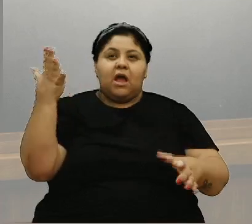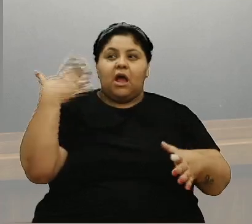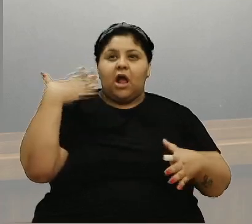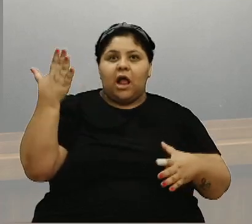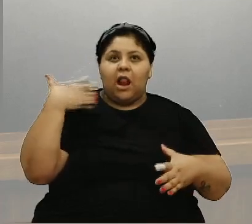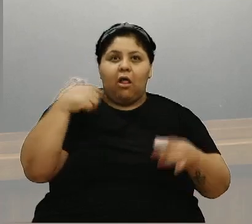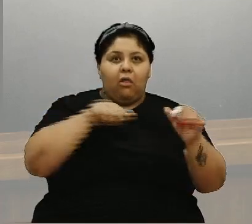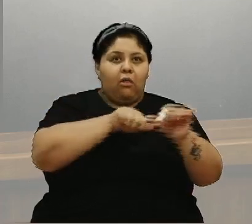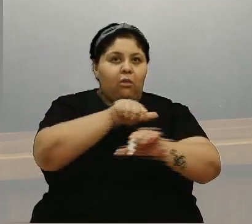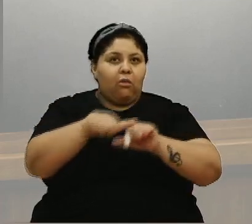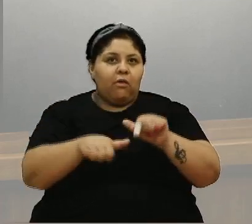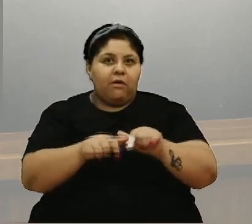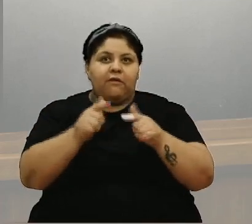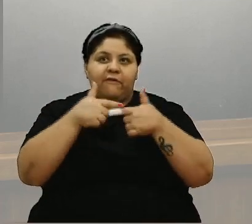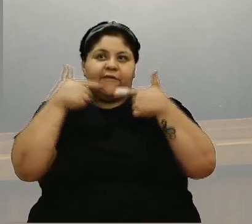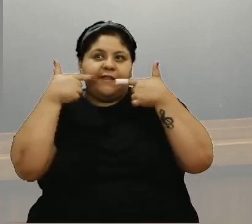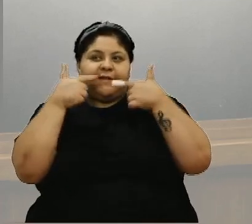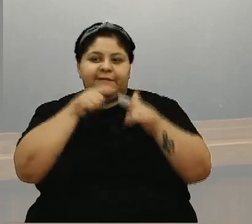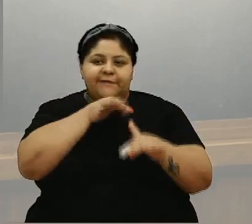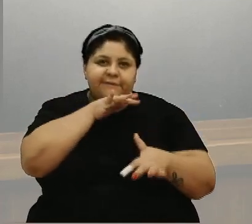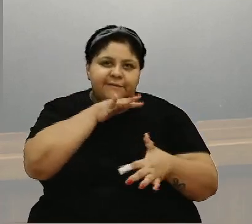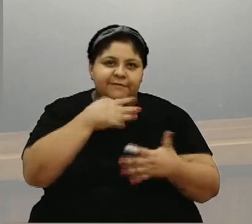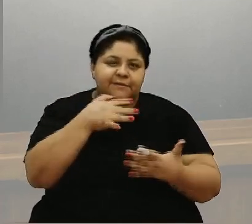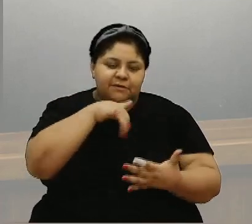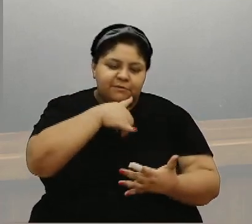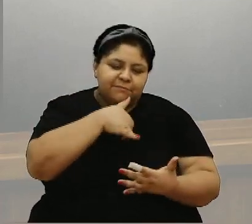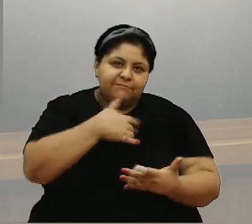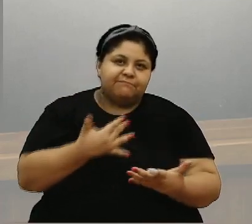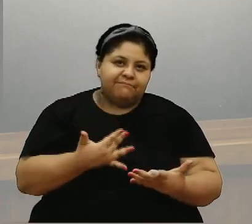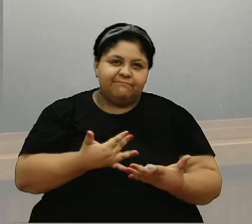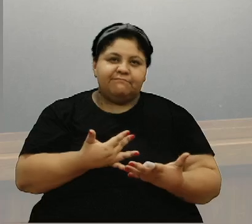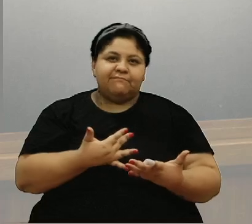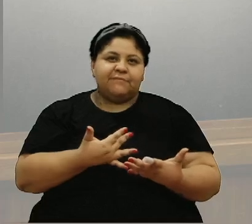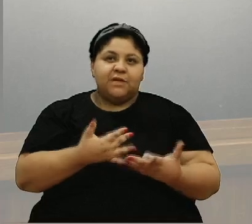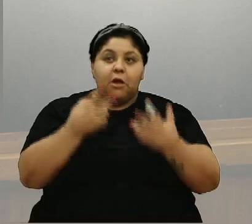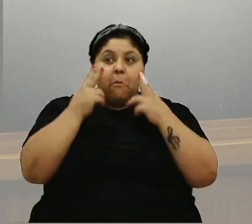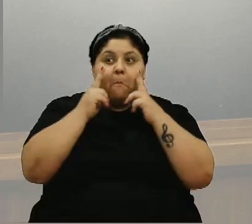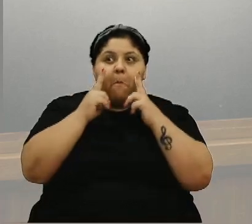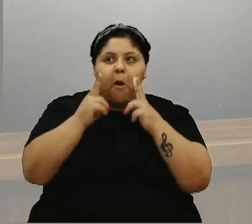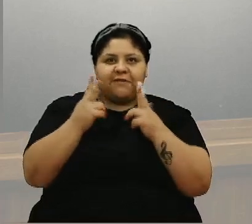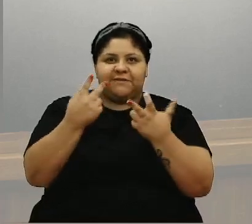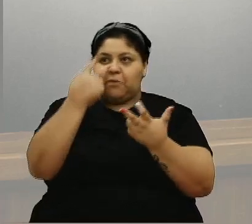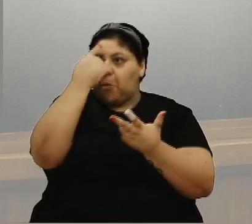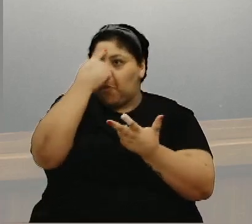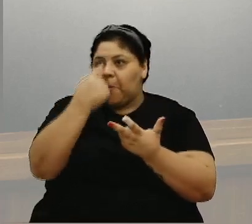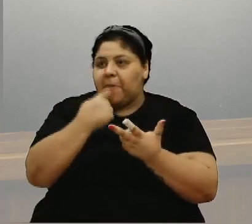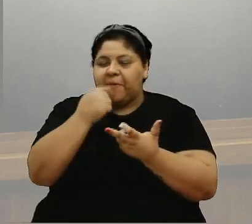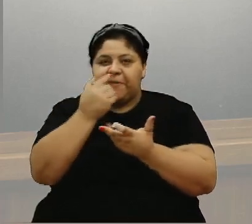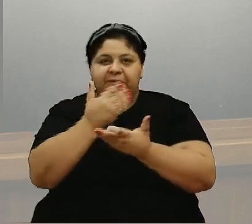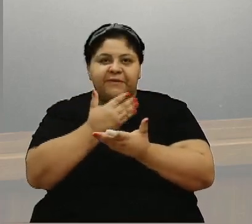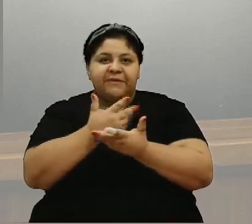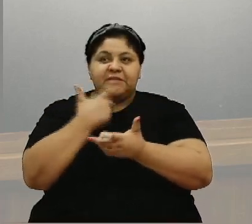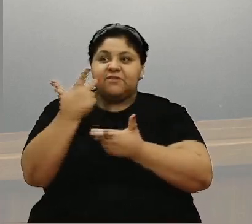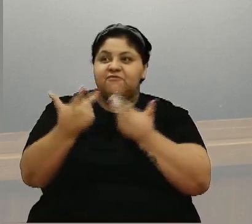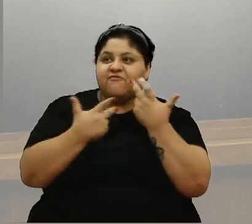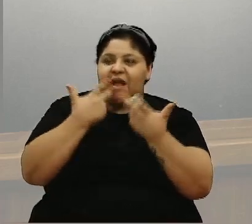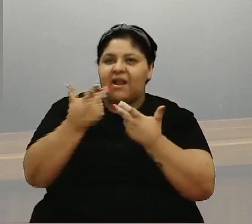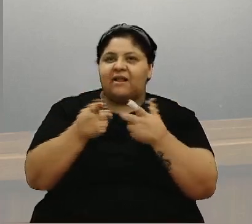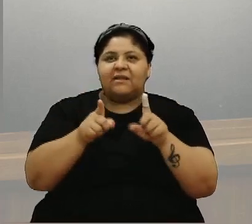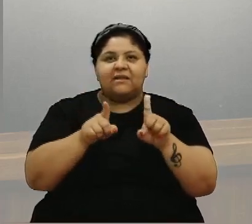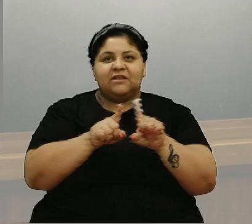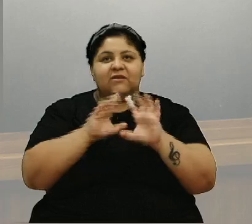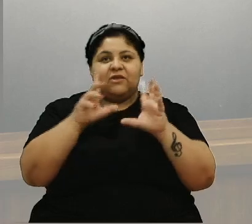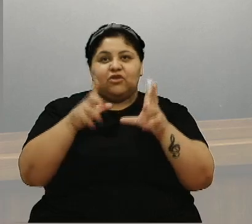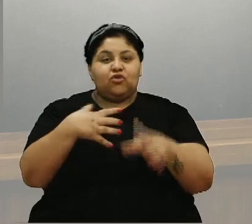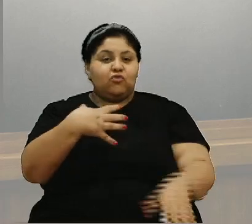de humor, isso e aquilo. Isto são coisas visíveis e que se comenta sobre, que também não é todo